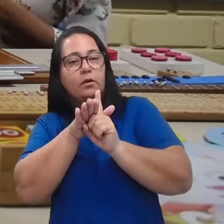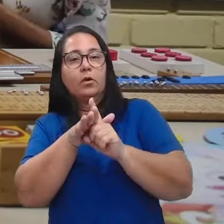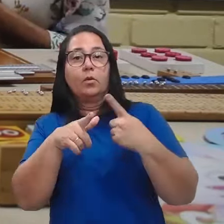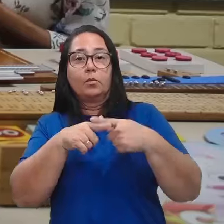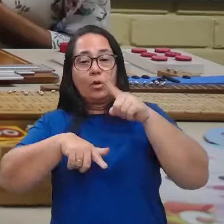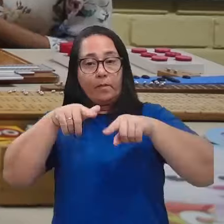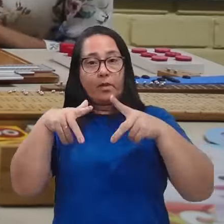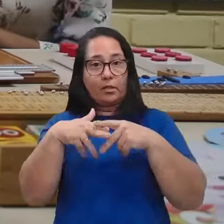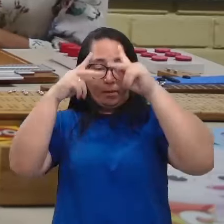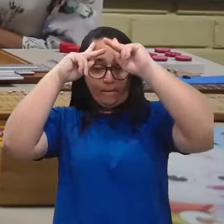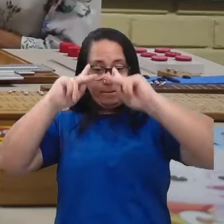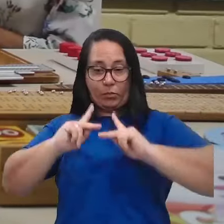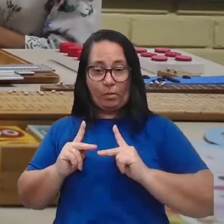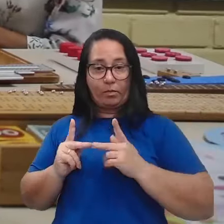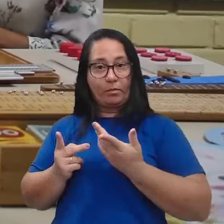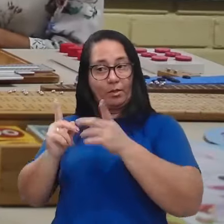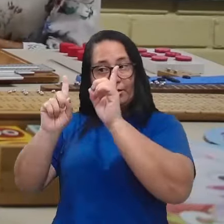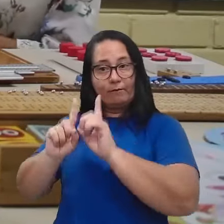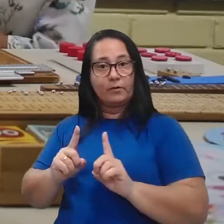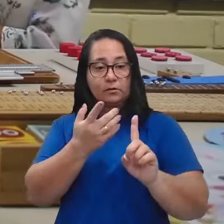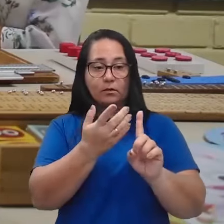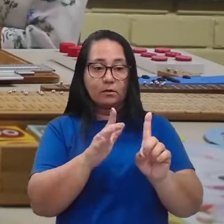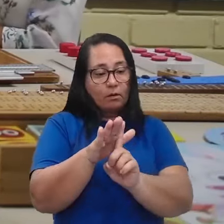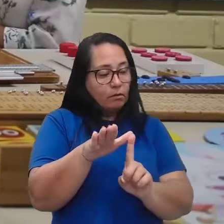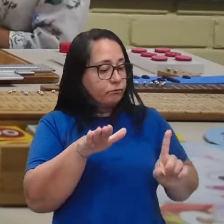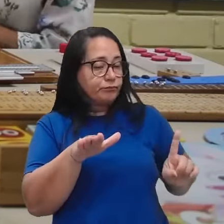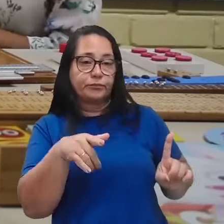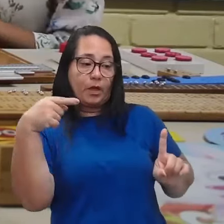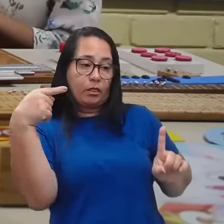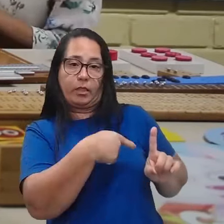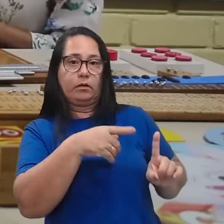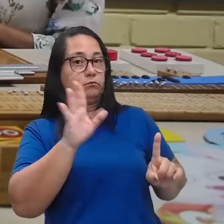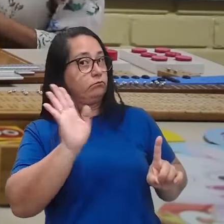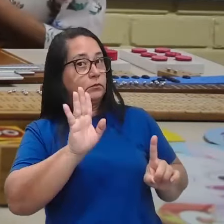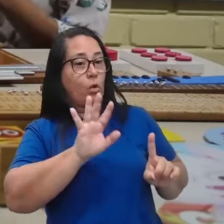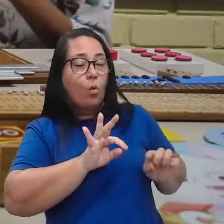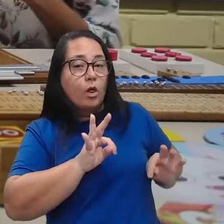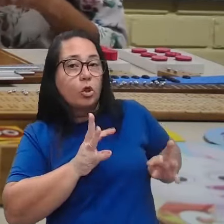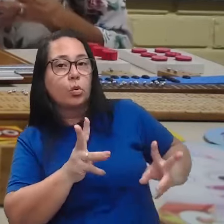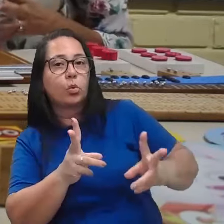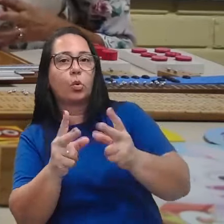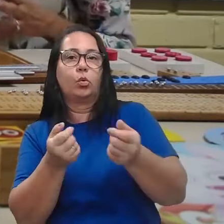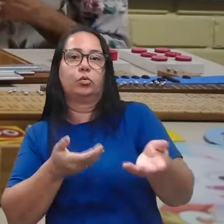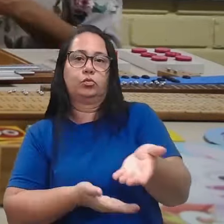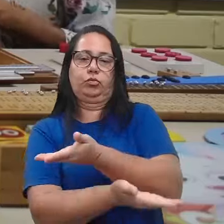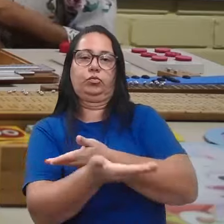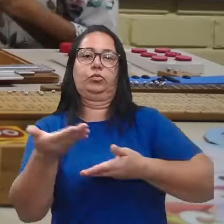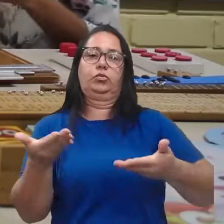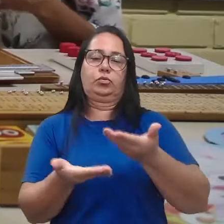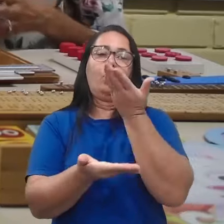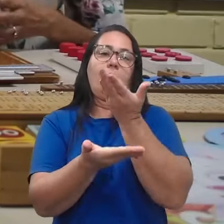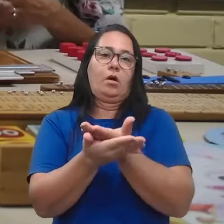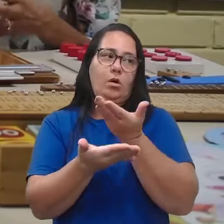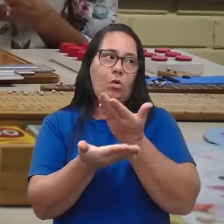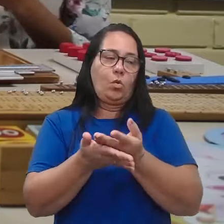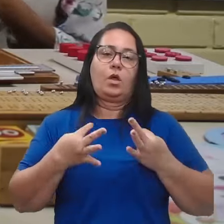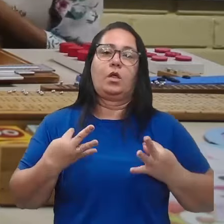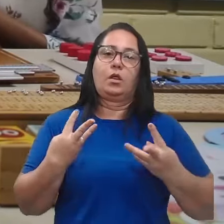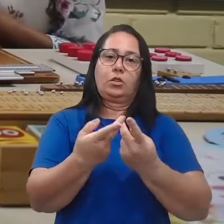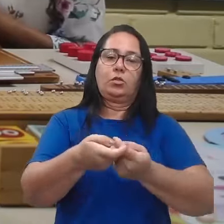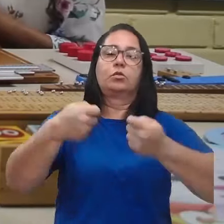ficar para ele e ele fica separado. É o material de... Não, é o material de aula que todos vão